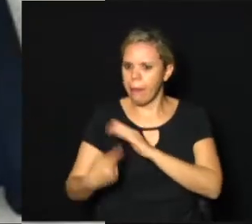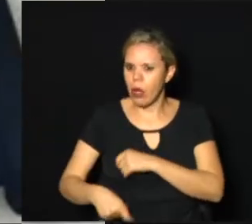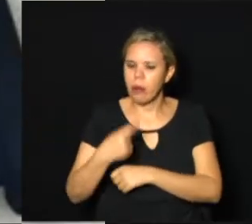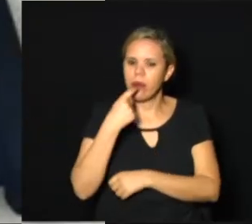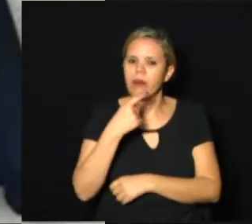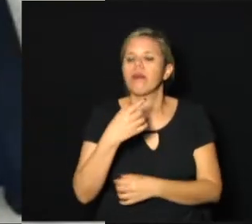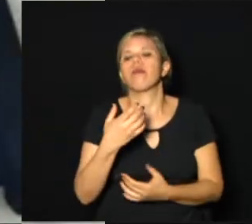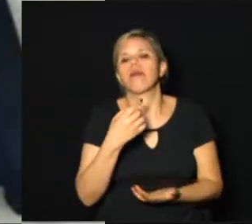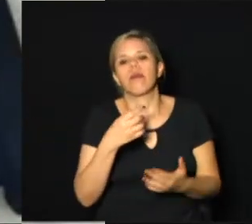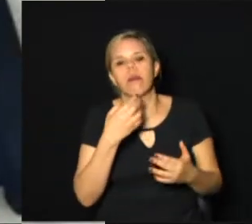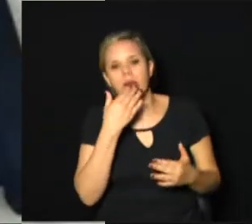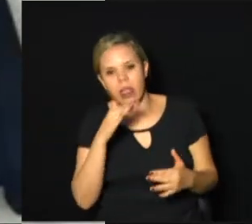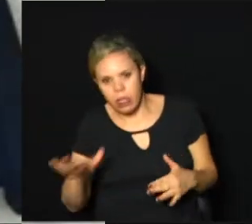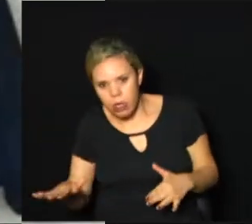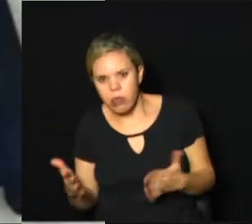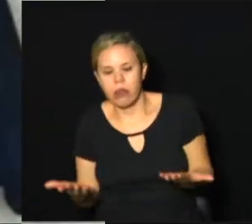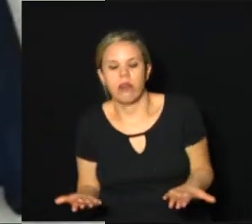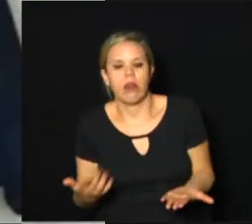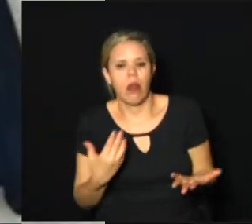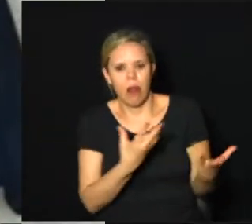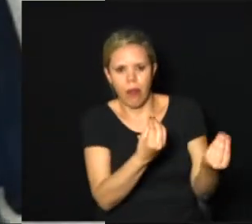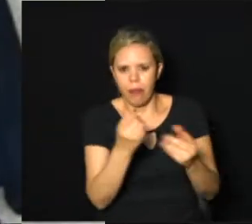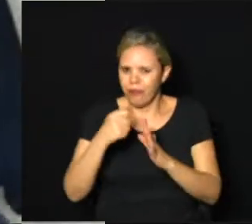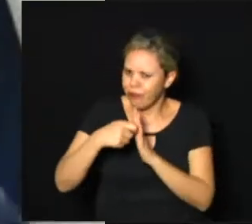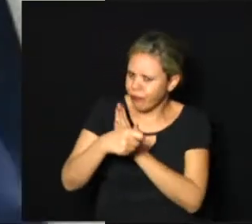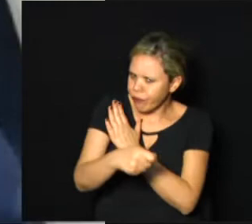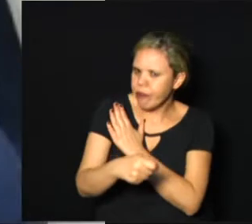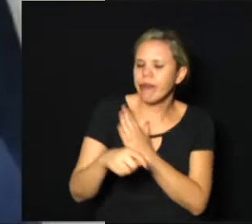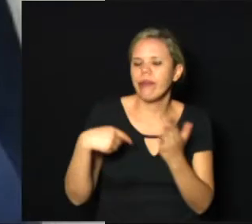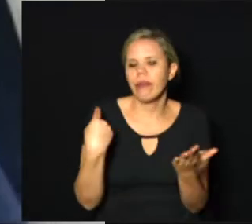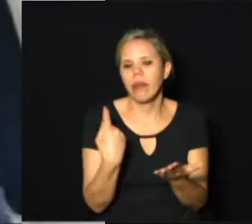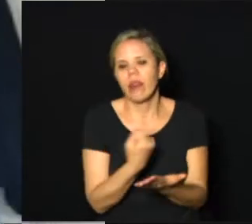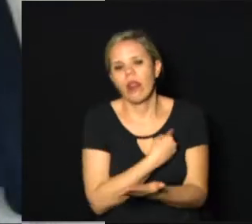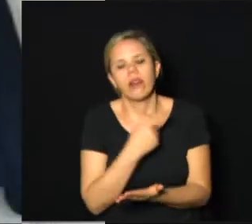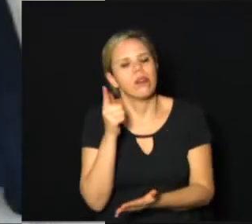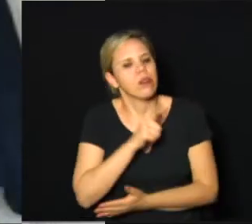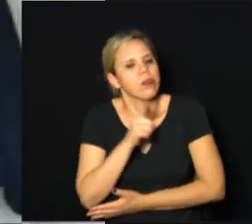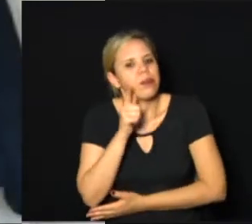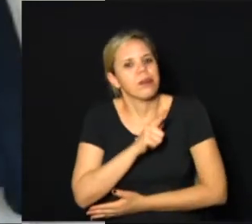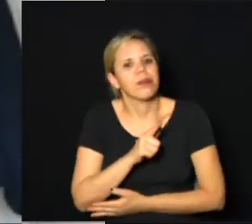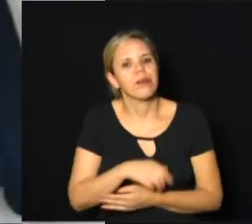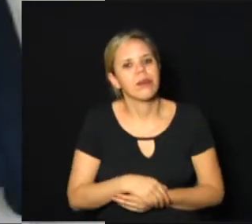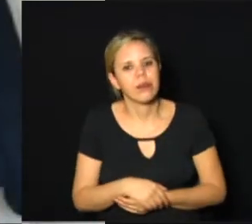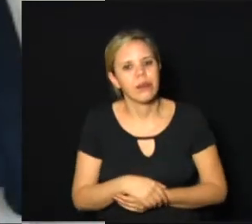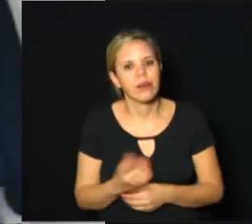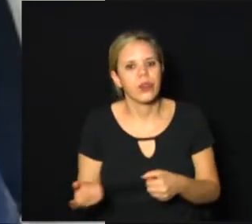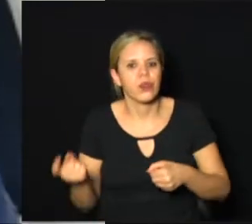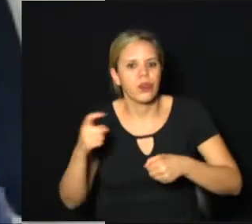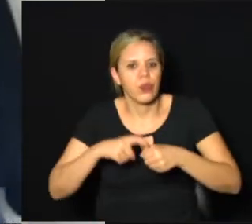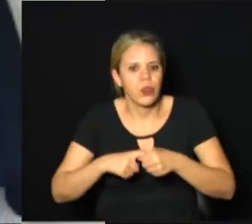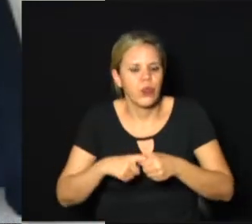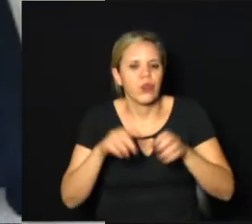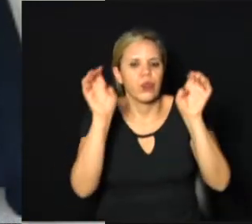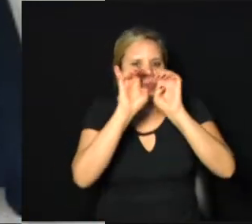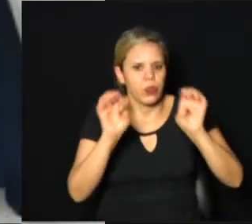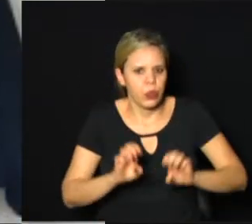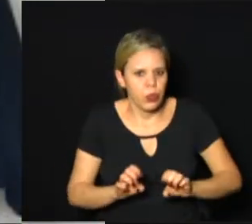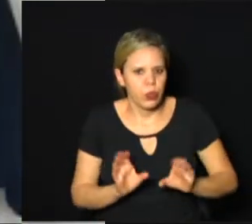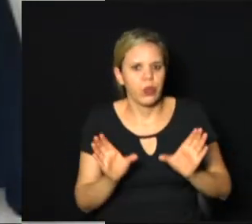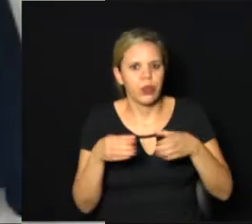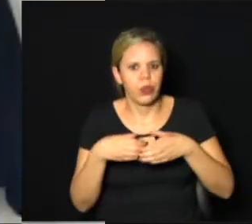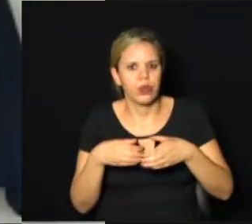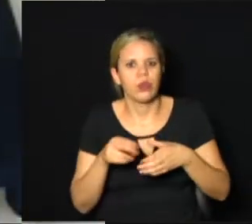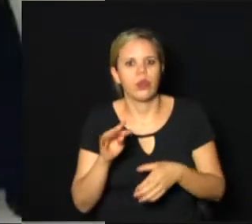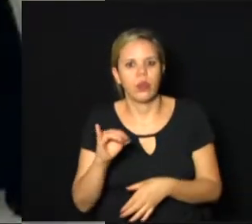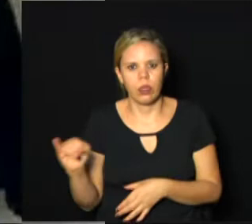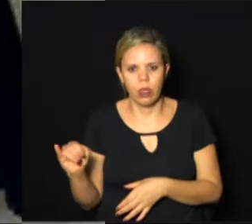ser intensivista pediátrico. Então, foram muitos meses até que a gente tivesse conseguido reestabelecer, reestruturar a equipe de